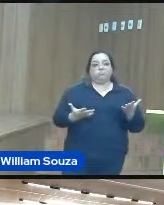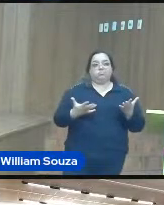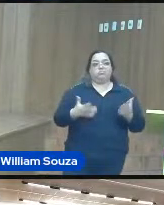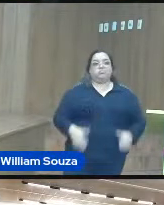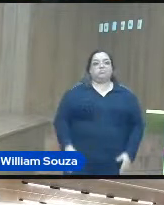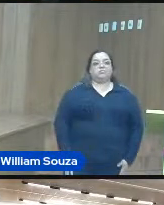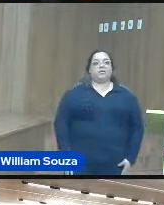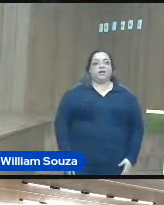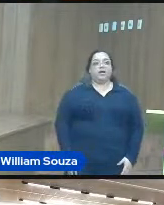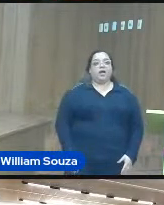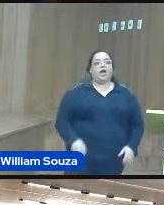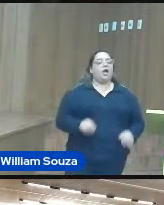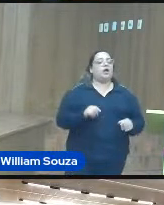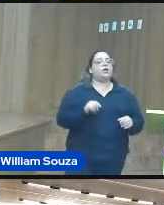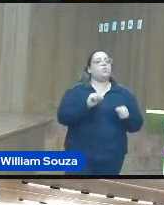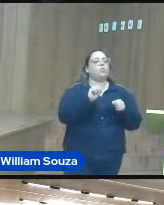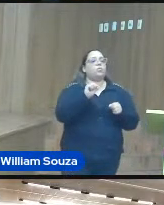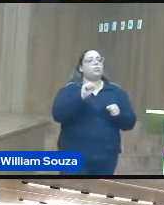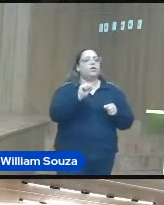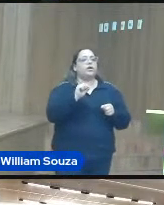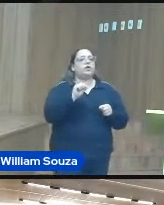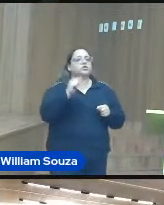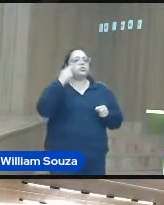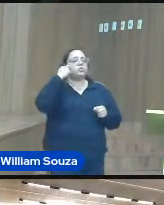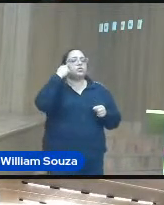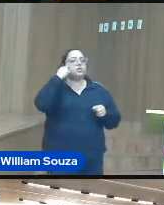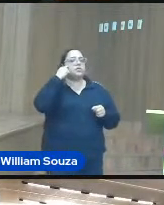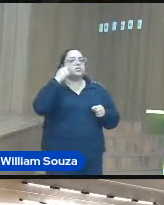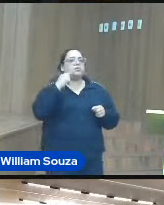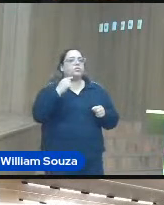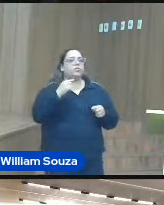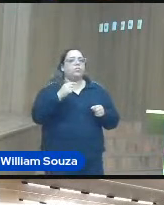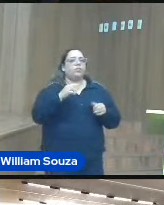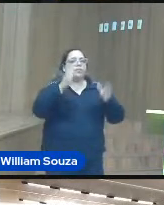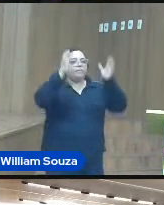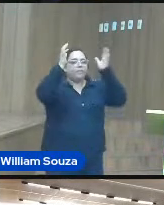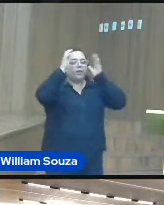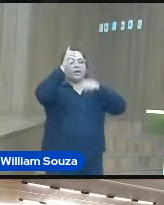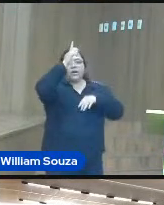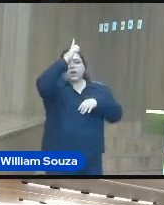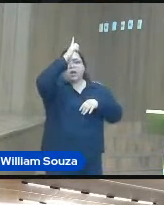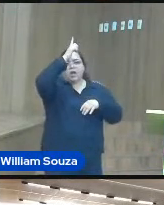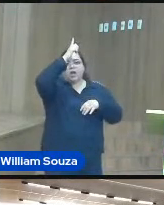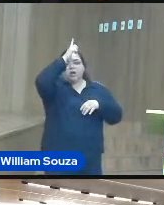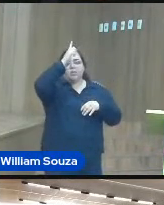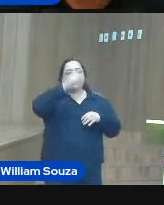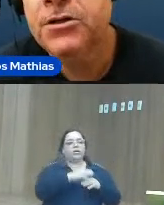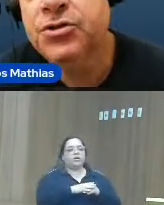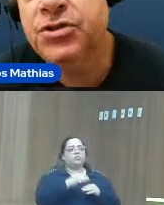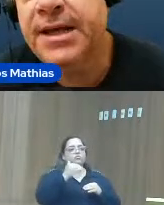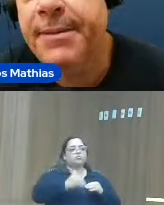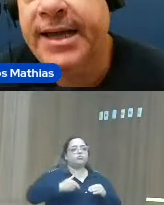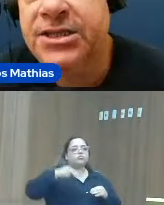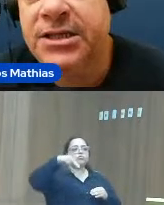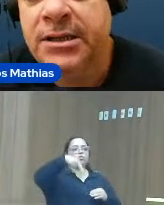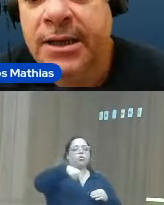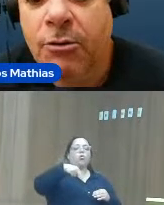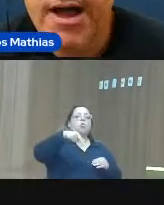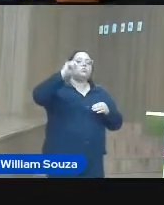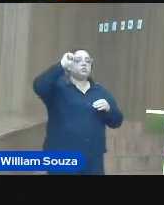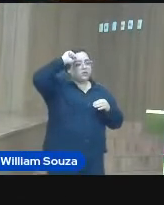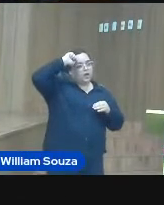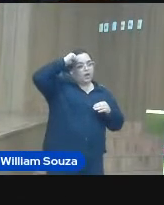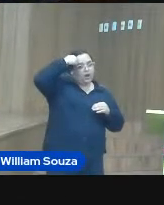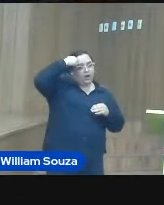interesse muito grande, né, do Império Alemão em ter uma presença no norte da África, justamente